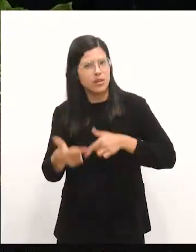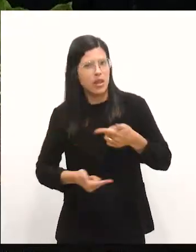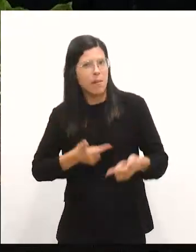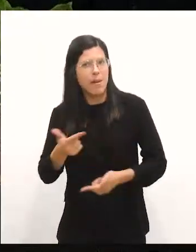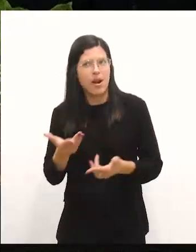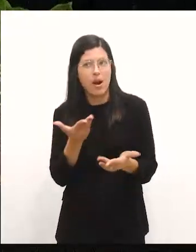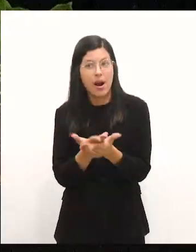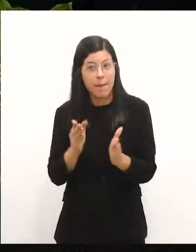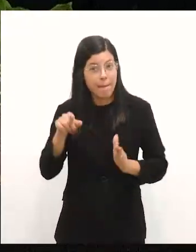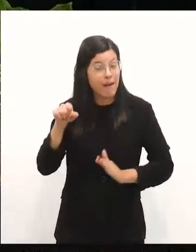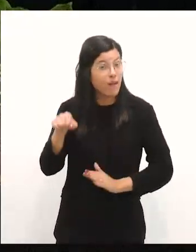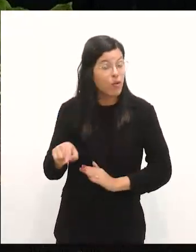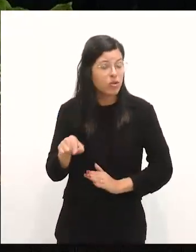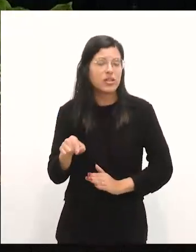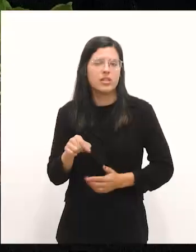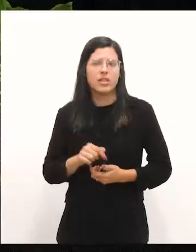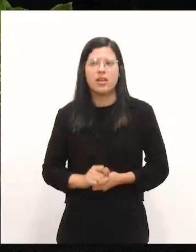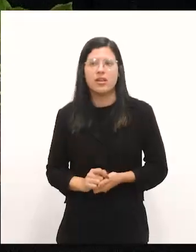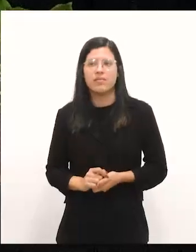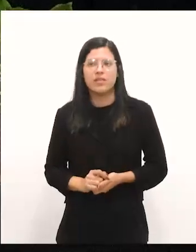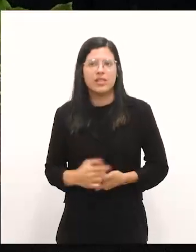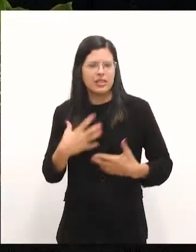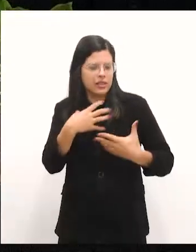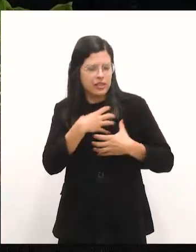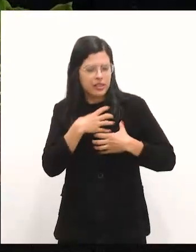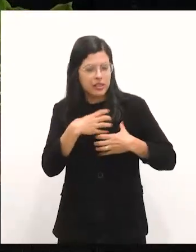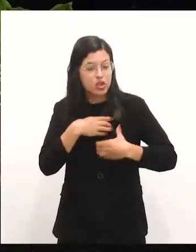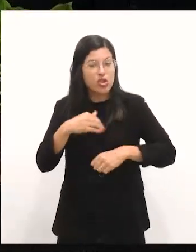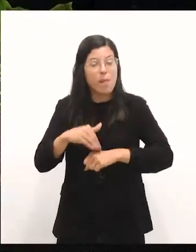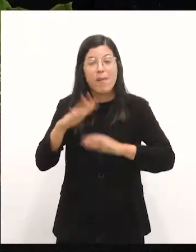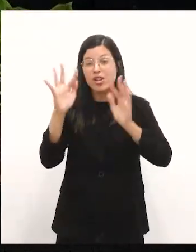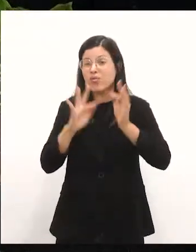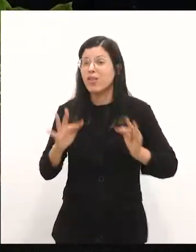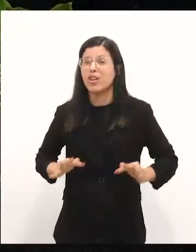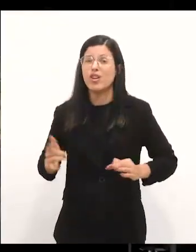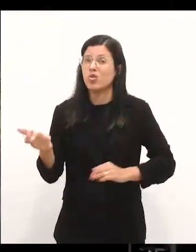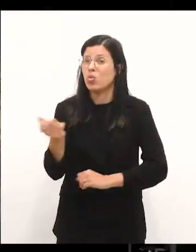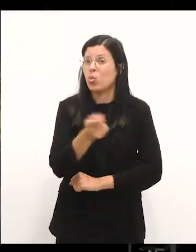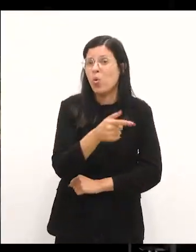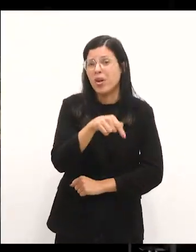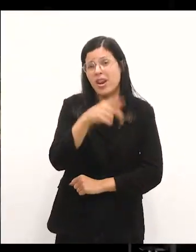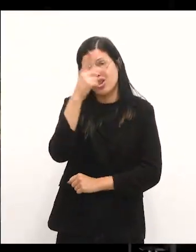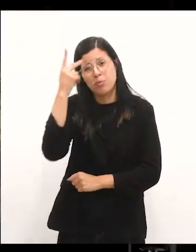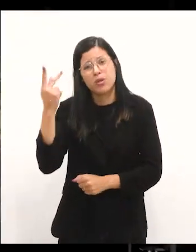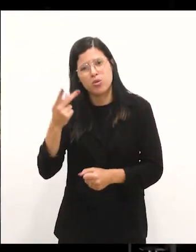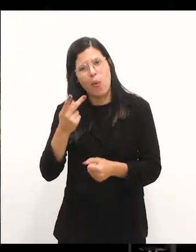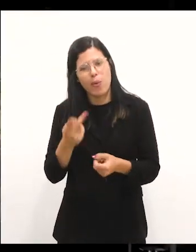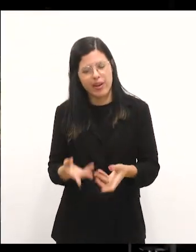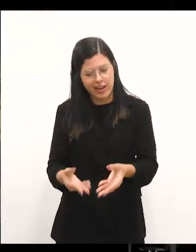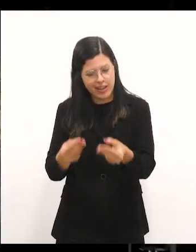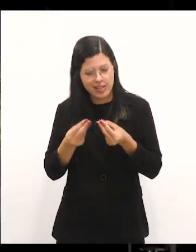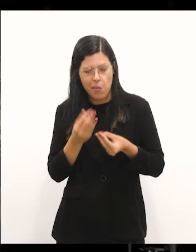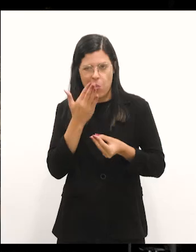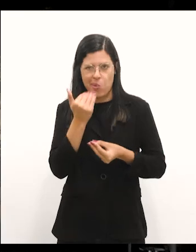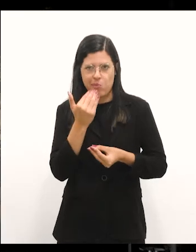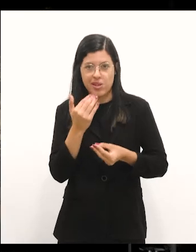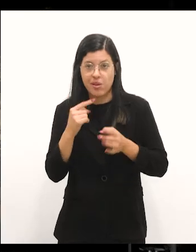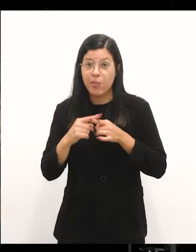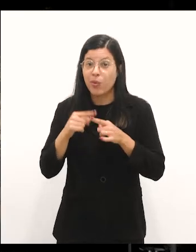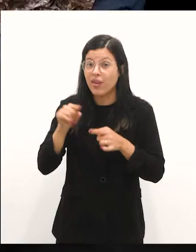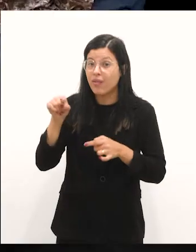esse trabalho terminar, você vai estar muito mais feliz do que ele que recebeu aquela